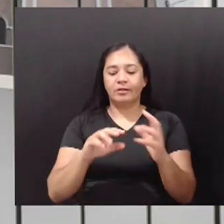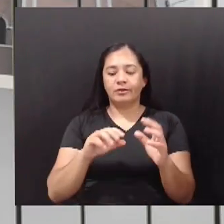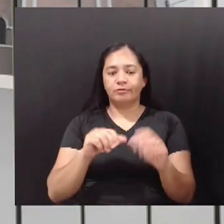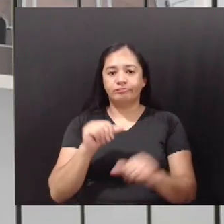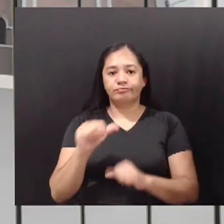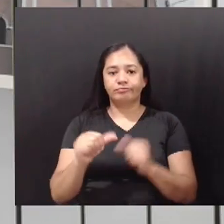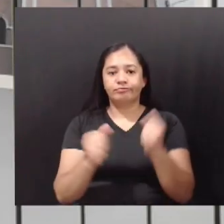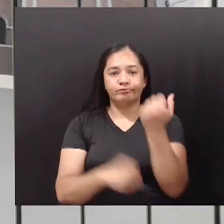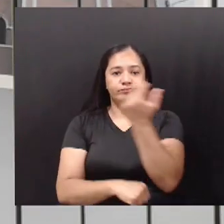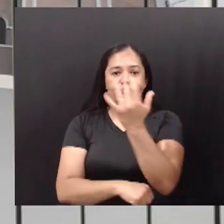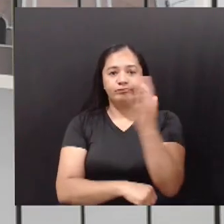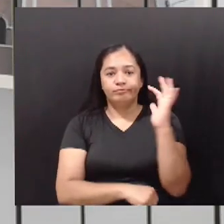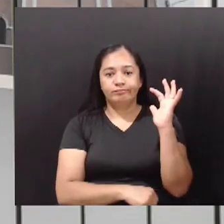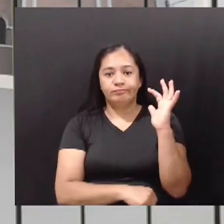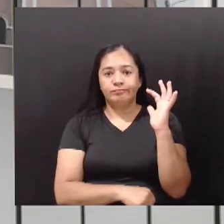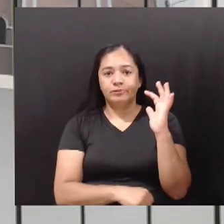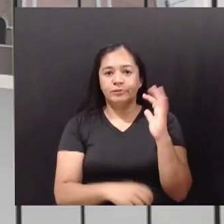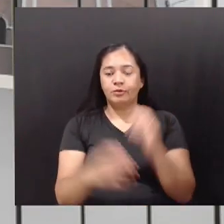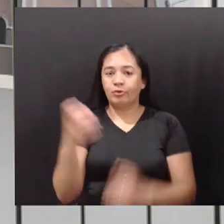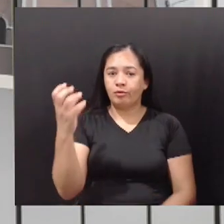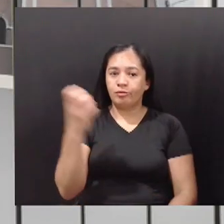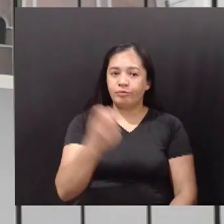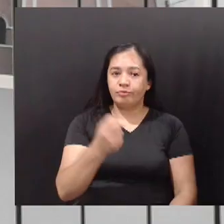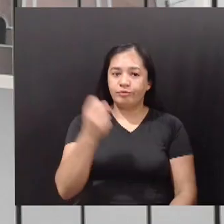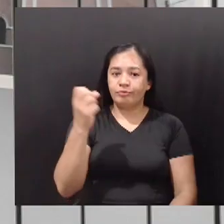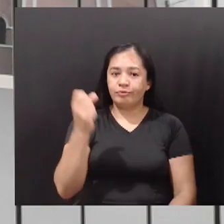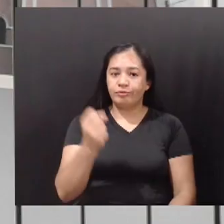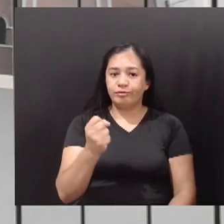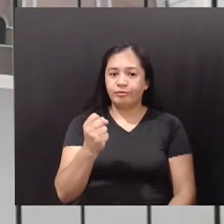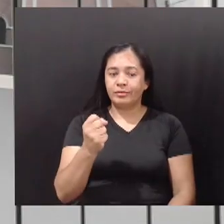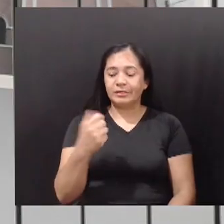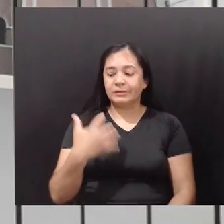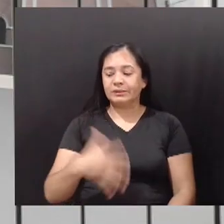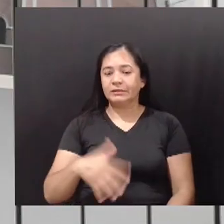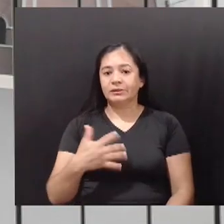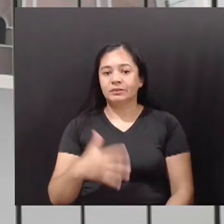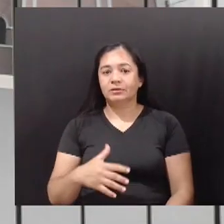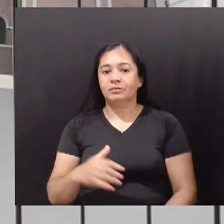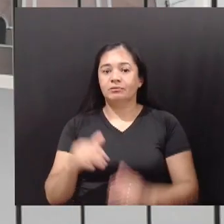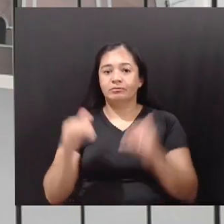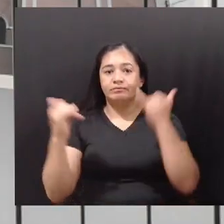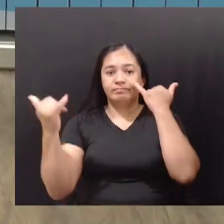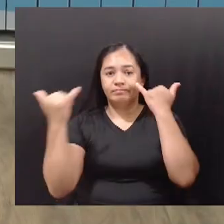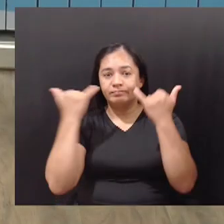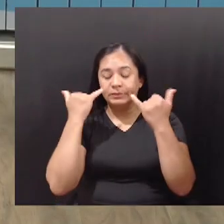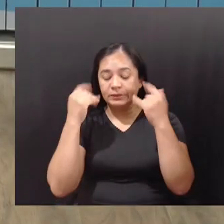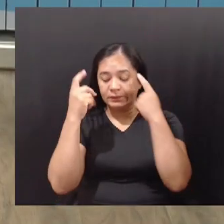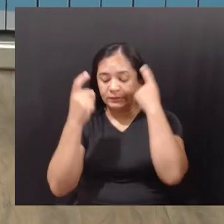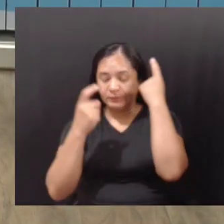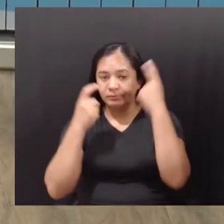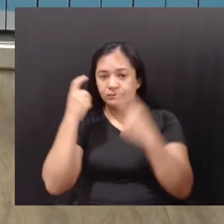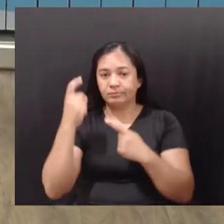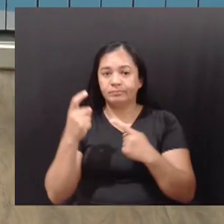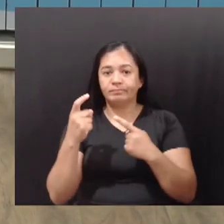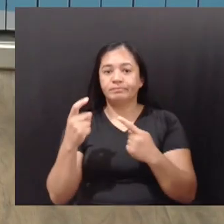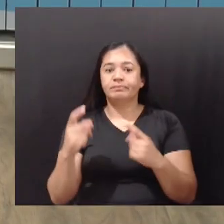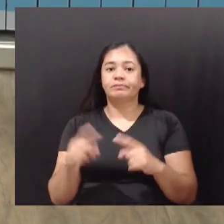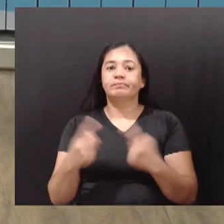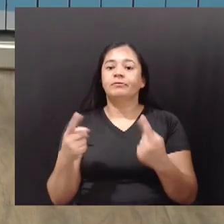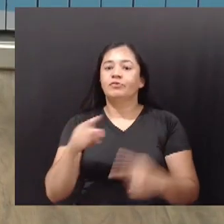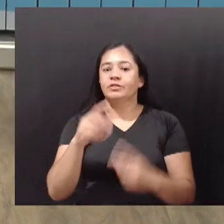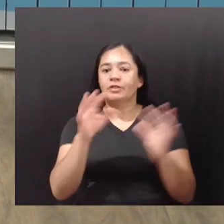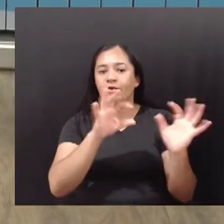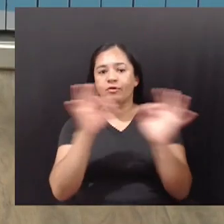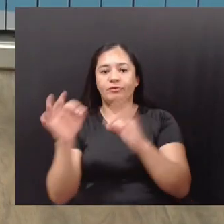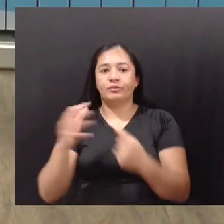o branqueamento dos recifes de corais. Uma notícia preocupante e que você confere agora no